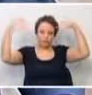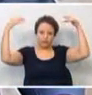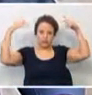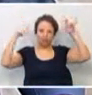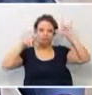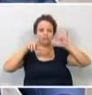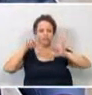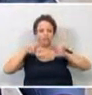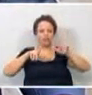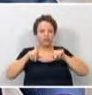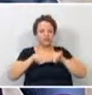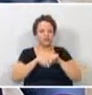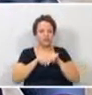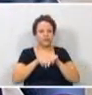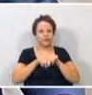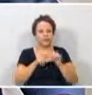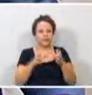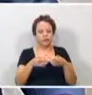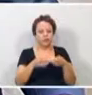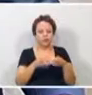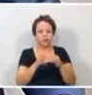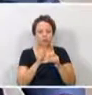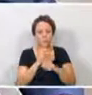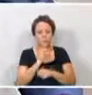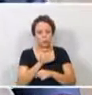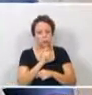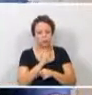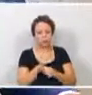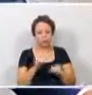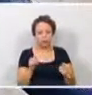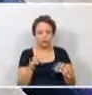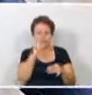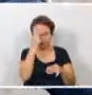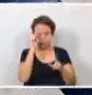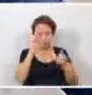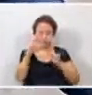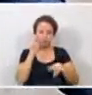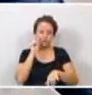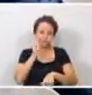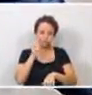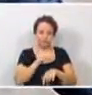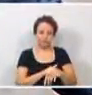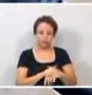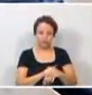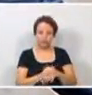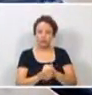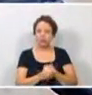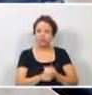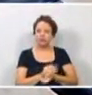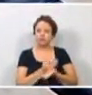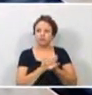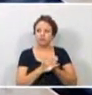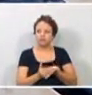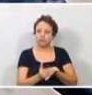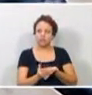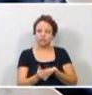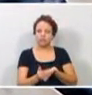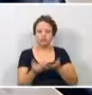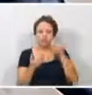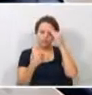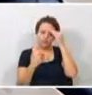imprensa e as pessoas que nos acompanham pela TV Câmara. Inicialmente, gostaria de